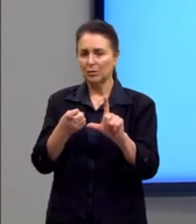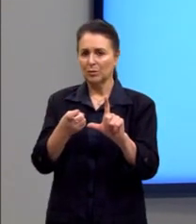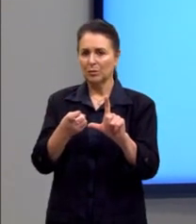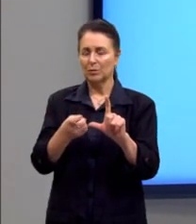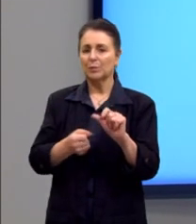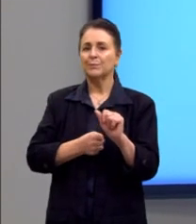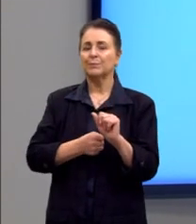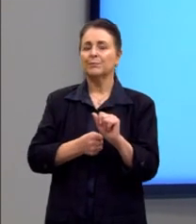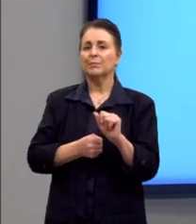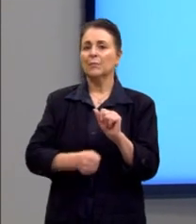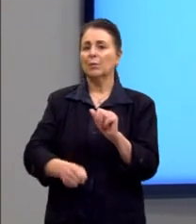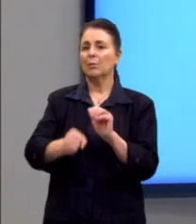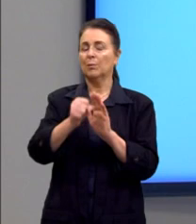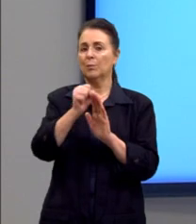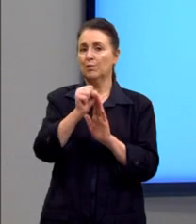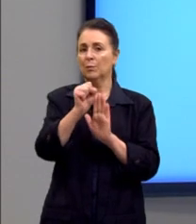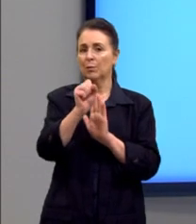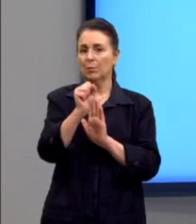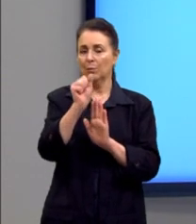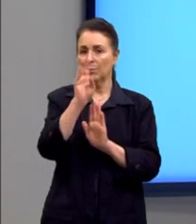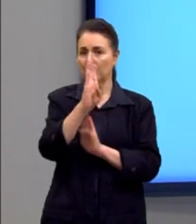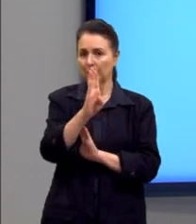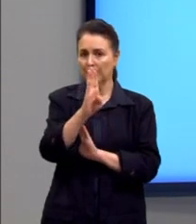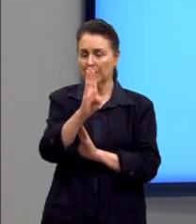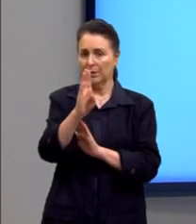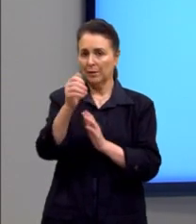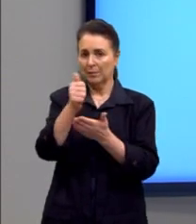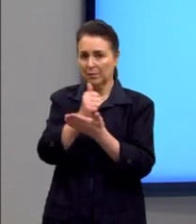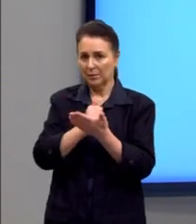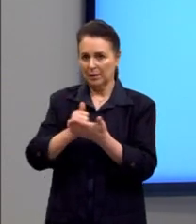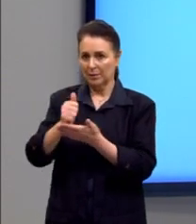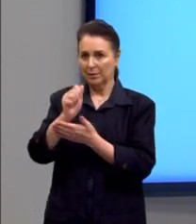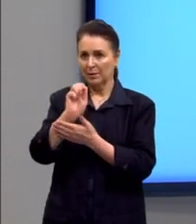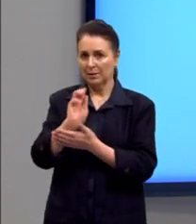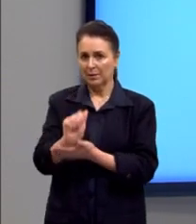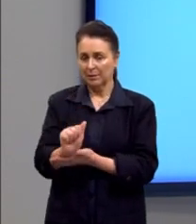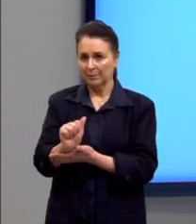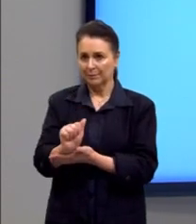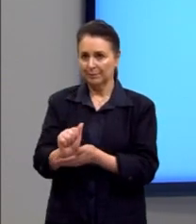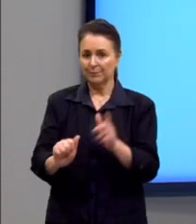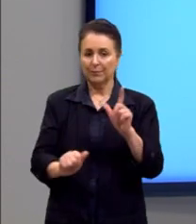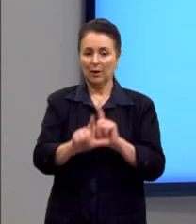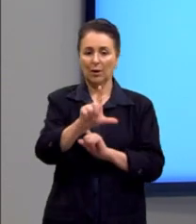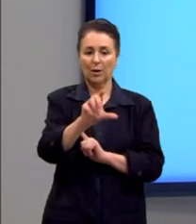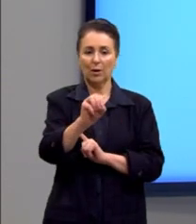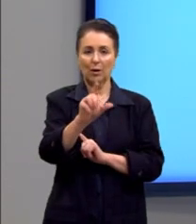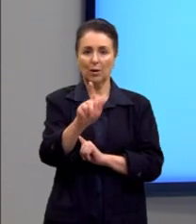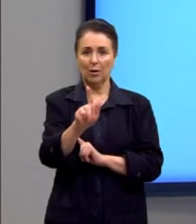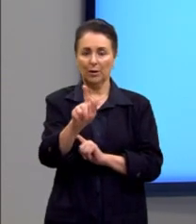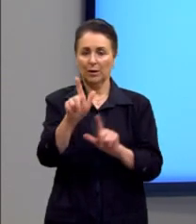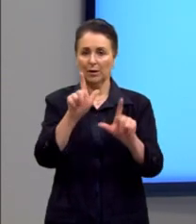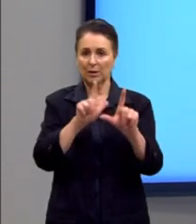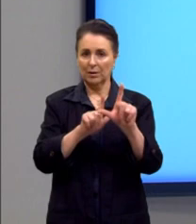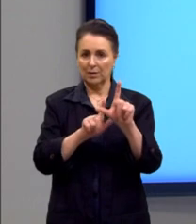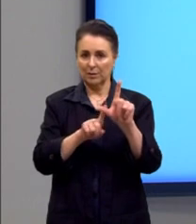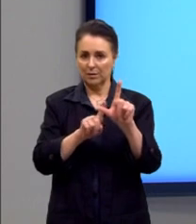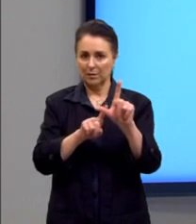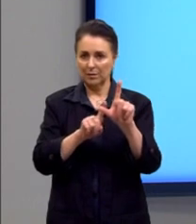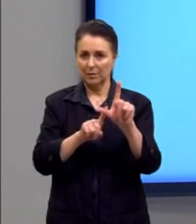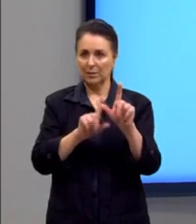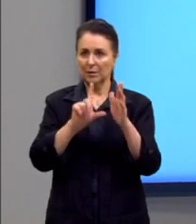nós lemos o logaritmo de B na base ar então iniciamos pela leitura do log depois lemos o